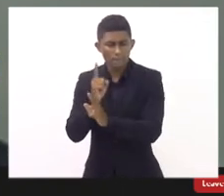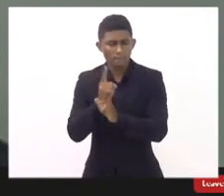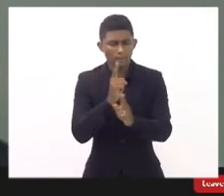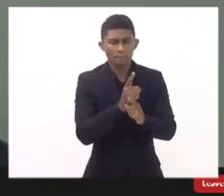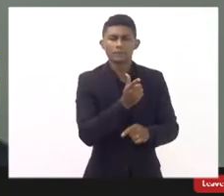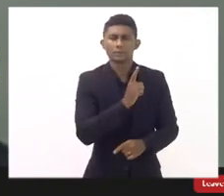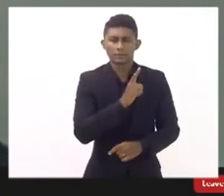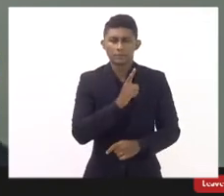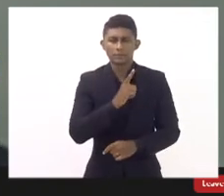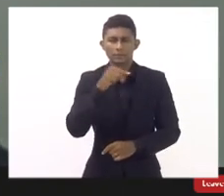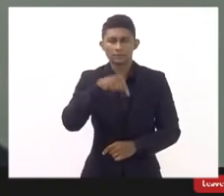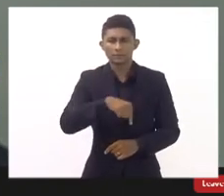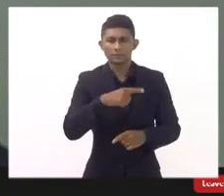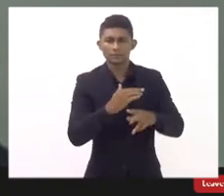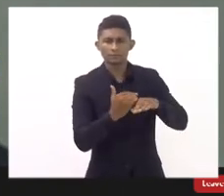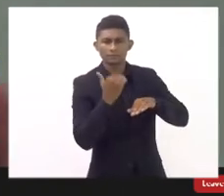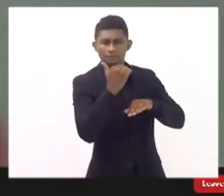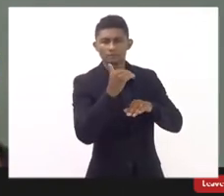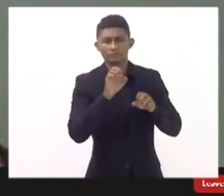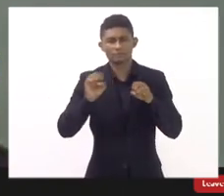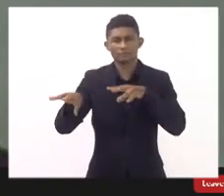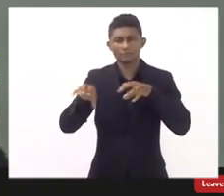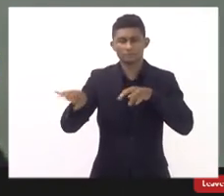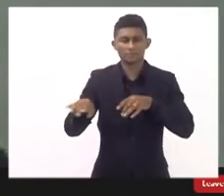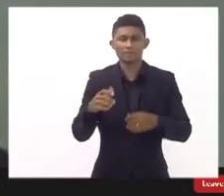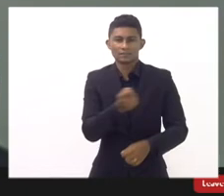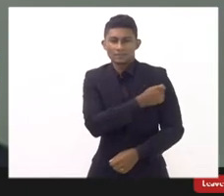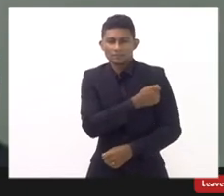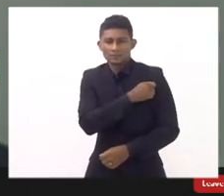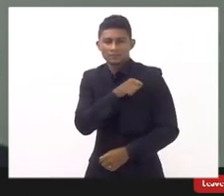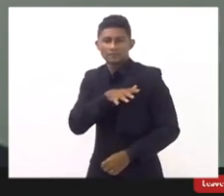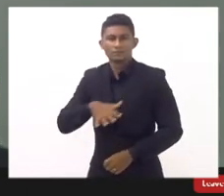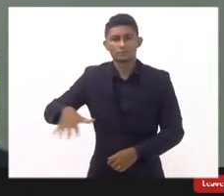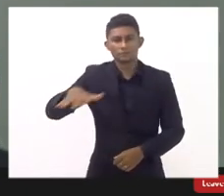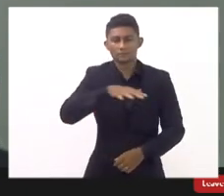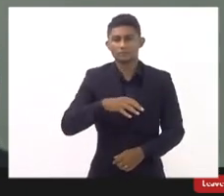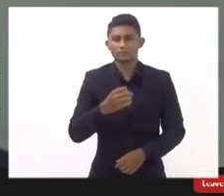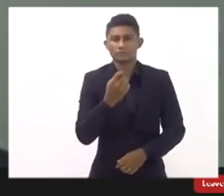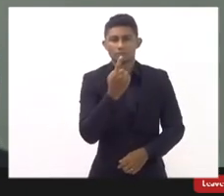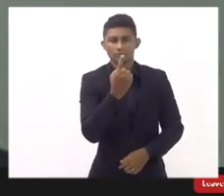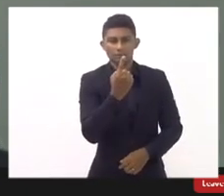de subsequentes, somente de subsequentes,